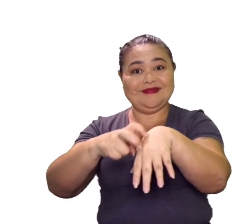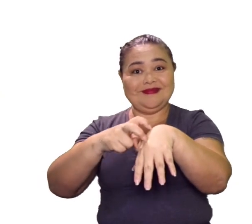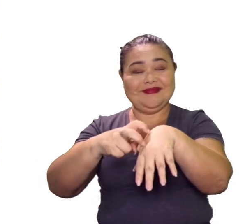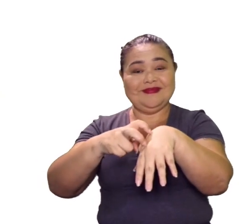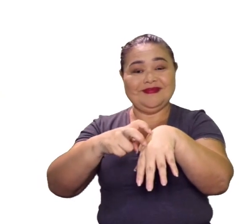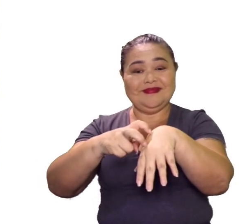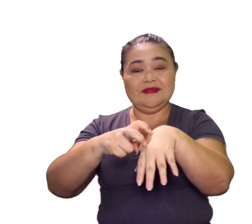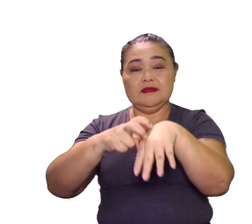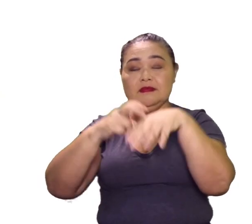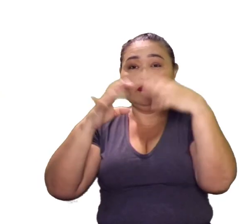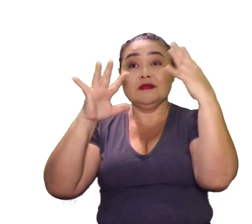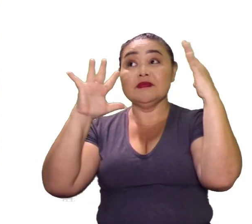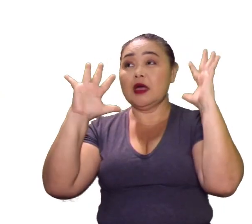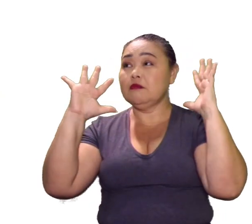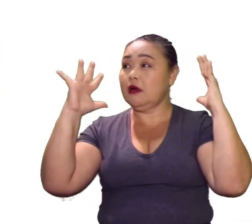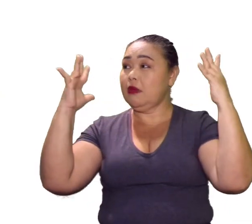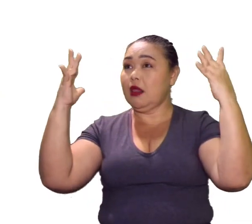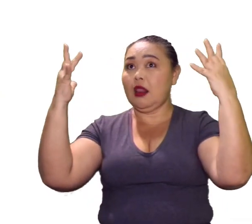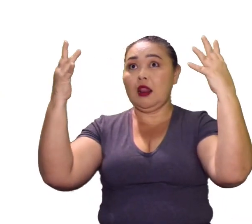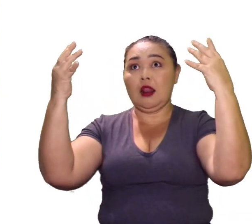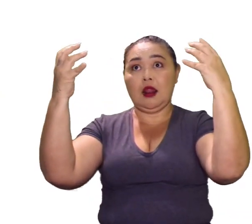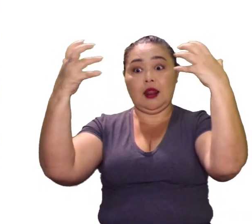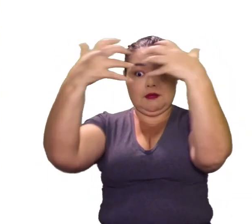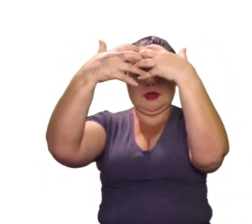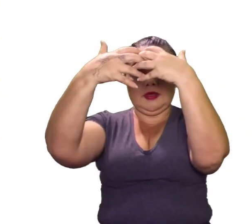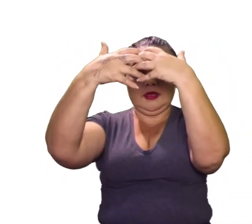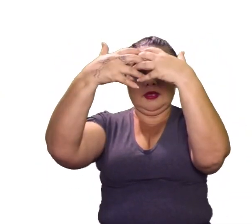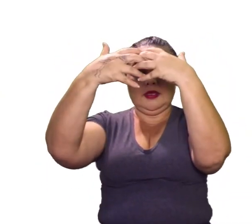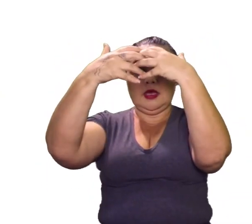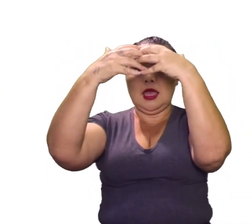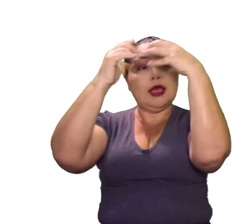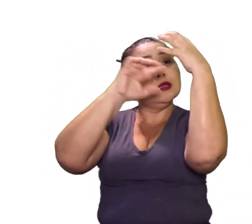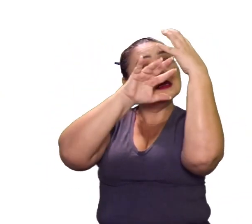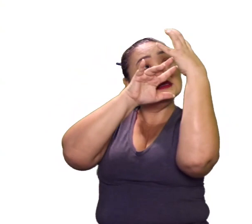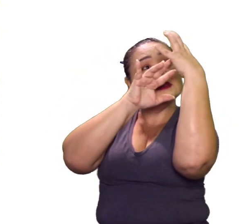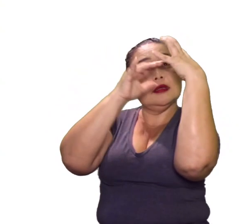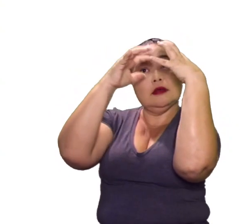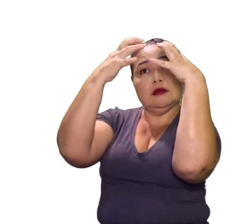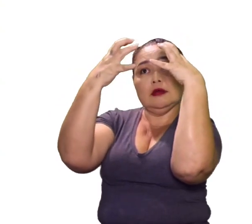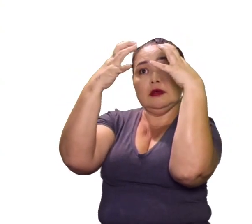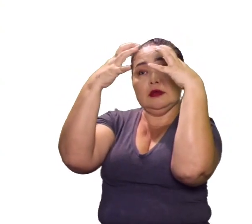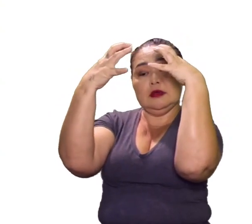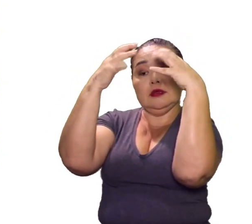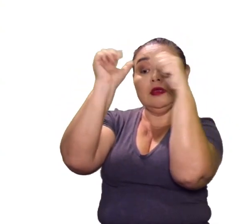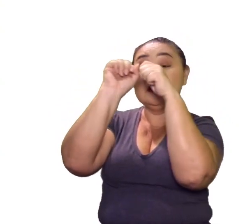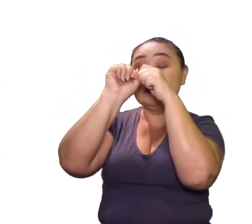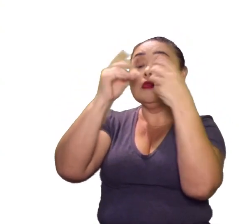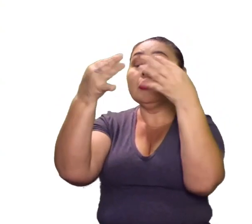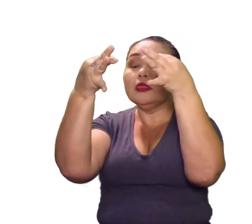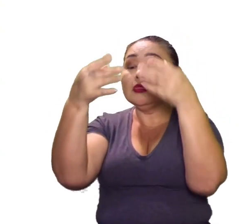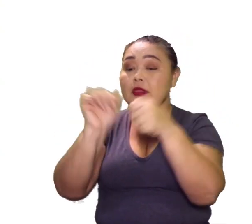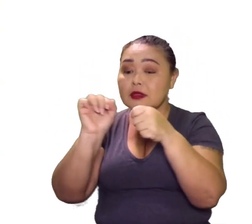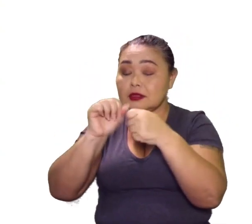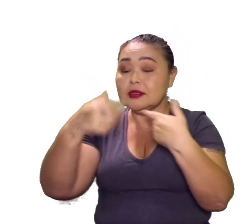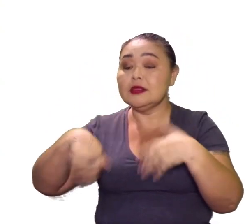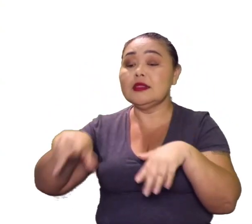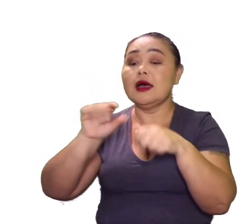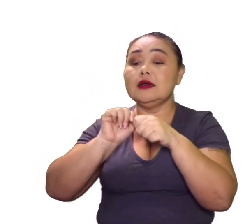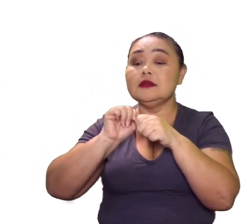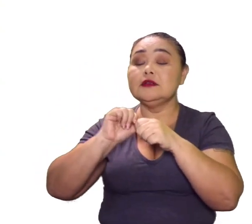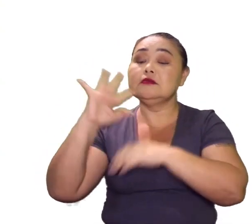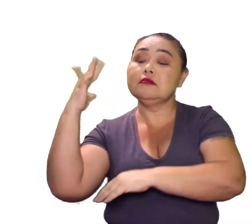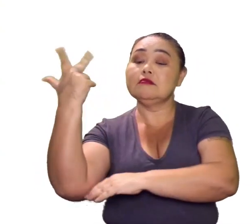A ombrófila densa e aberta fazem parte dela. Fazem parte dela. Um detalhe importante sobre a mata de terra firme, você também encontra